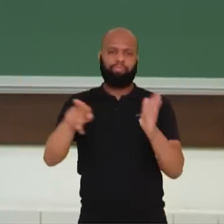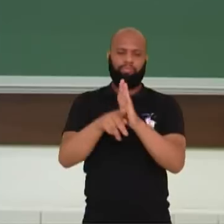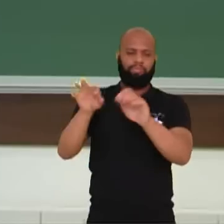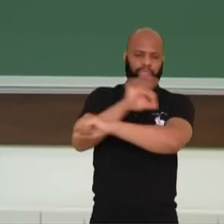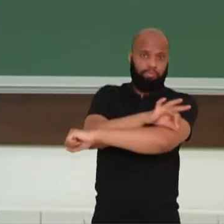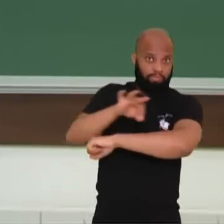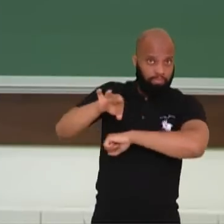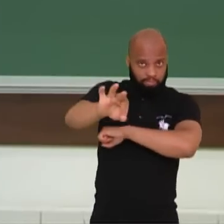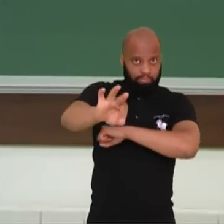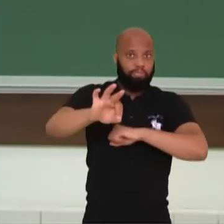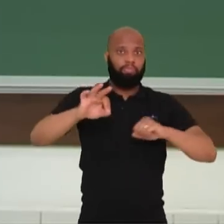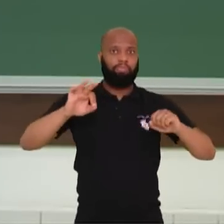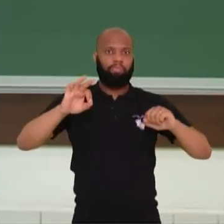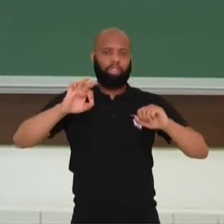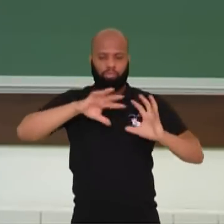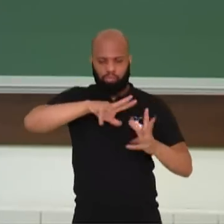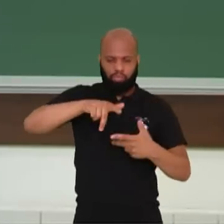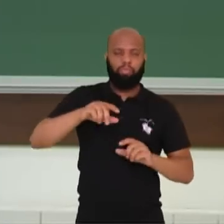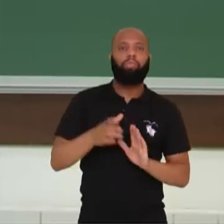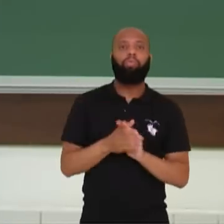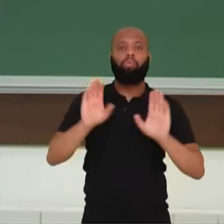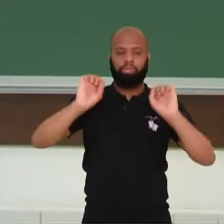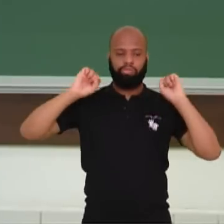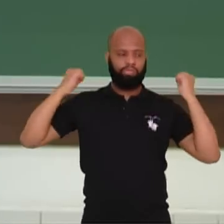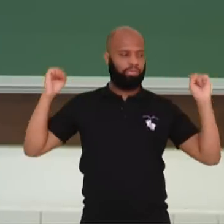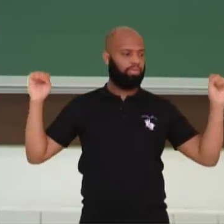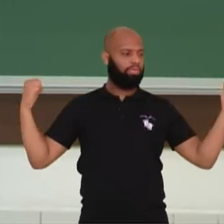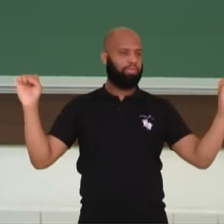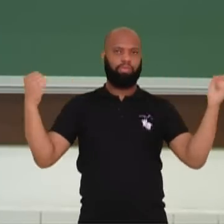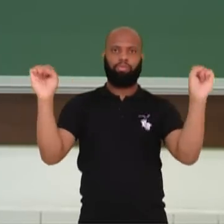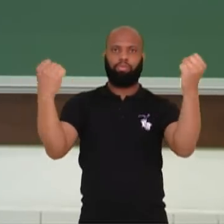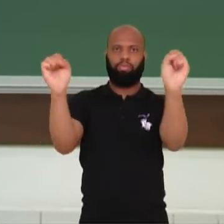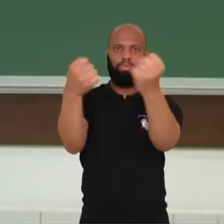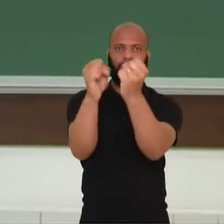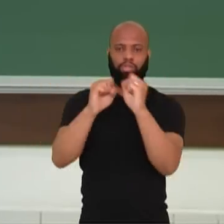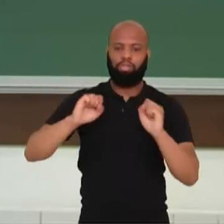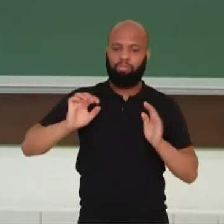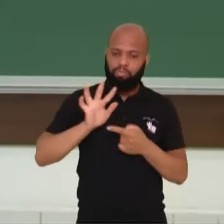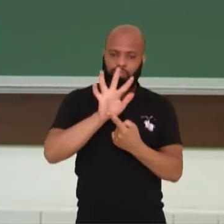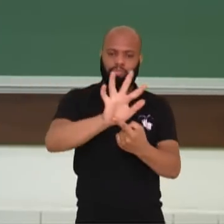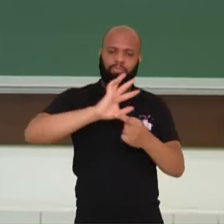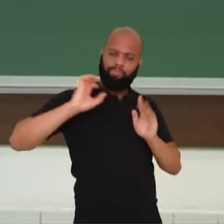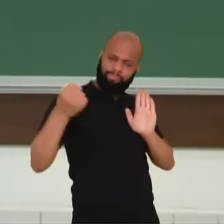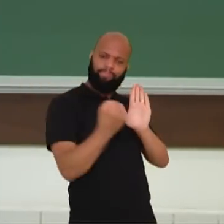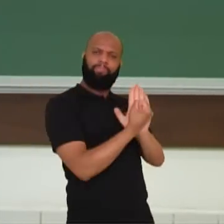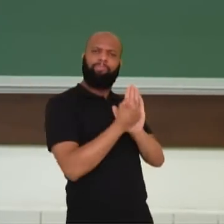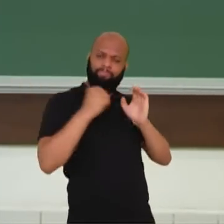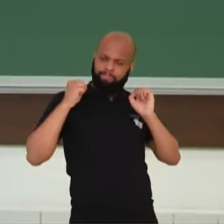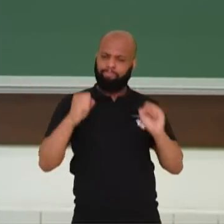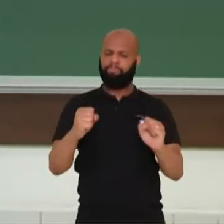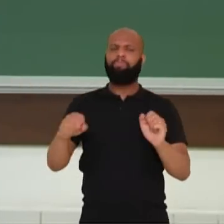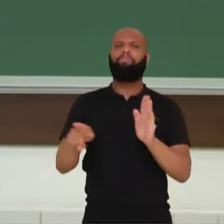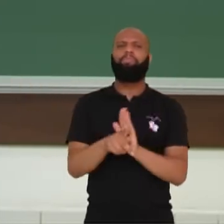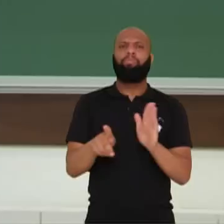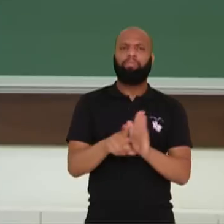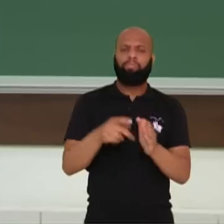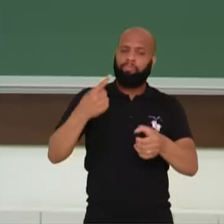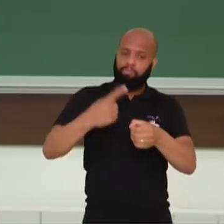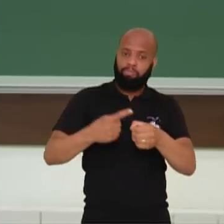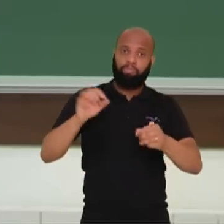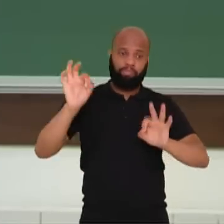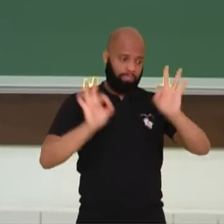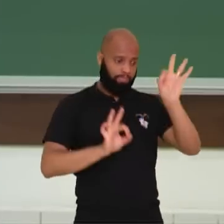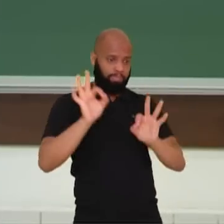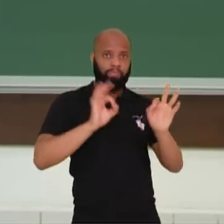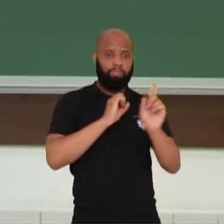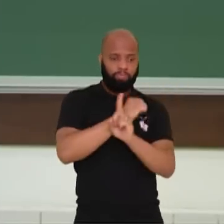mundial. O templo representa, ele simboliza o poder da cidade, também a organização social e nos